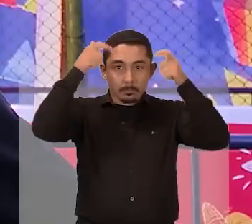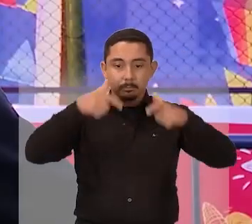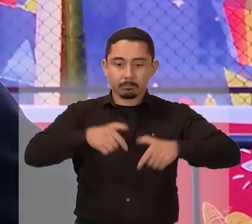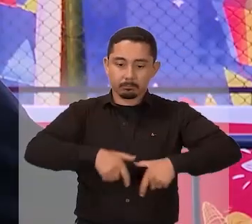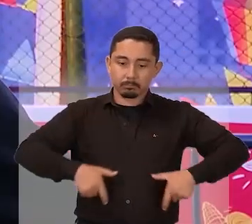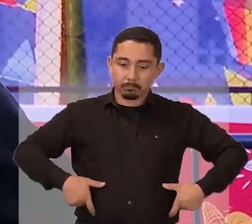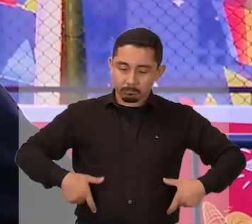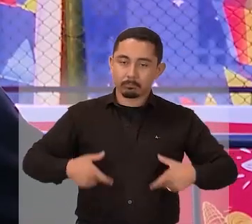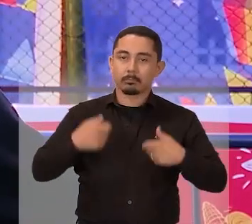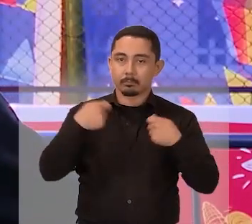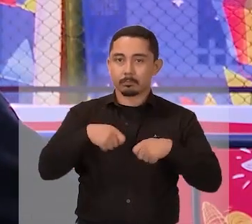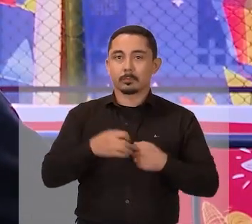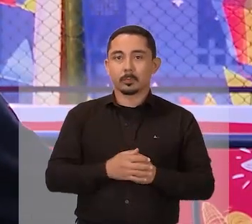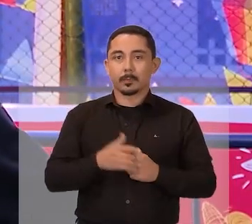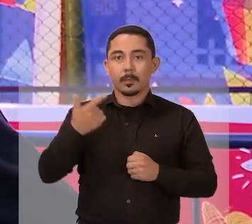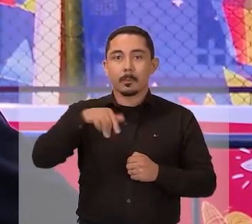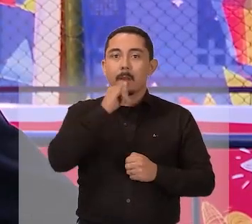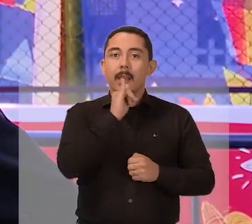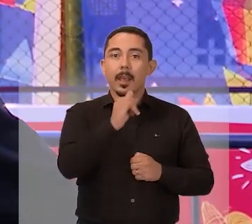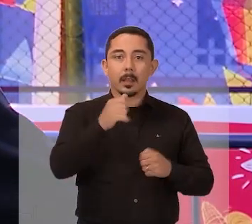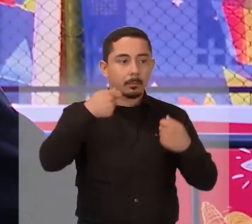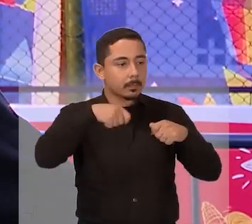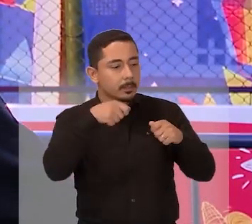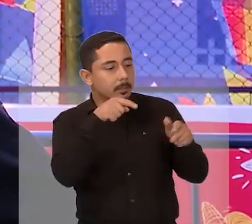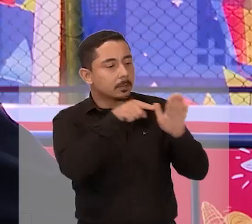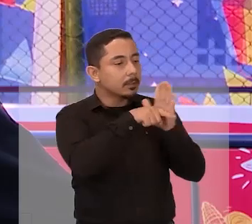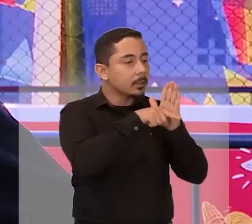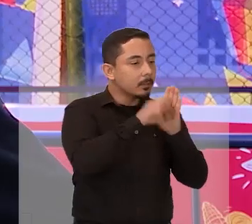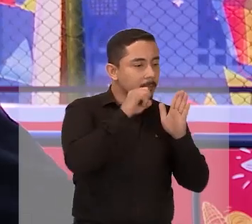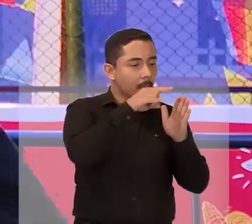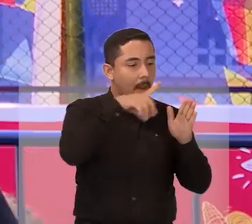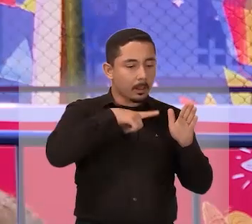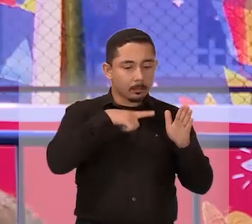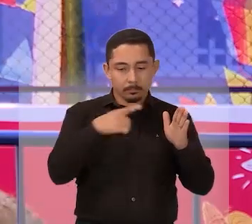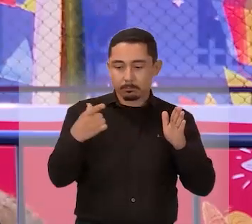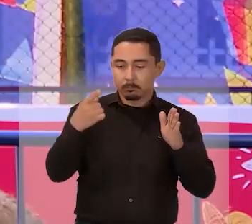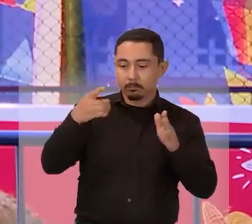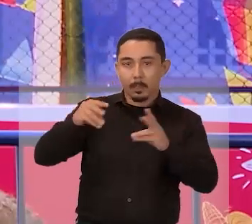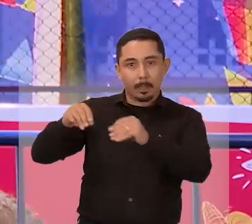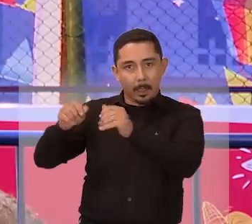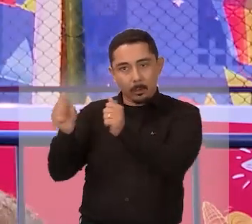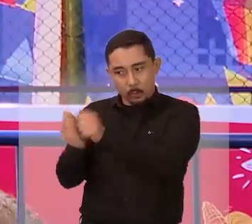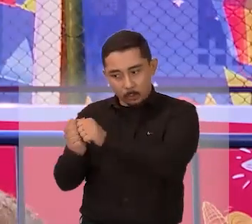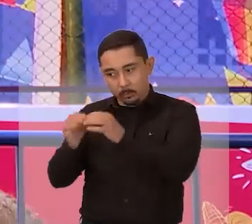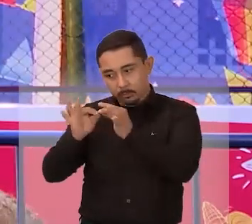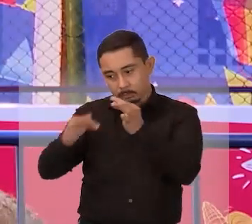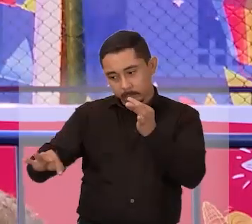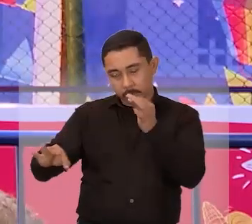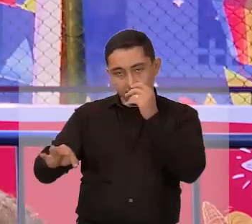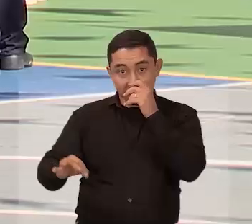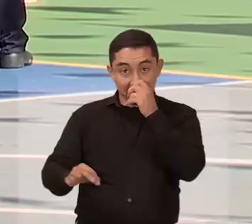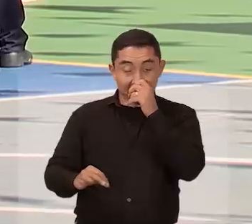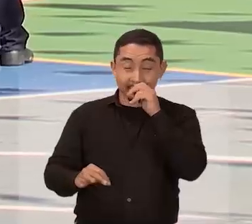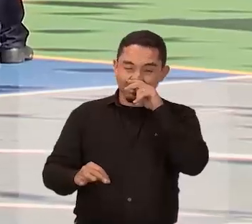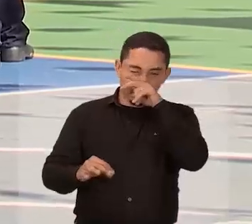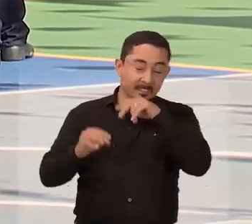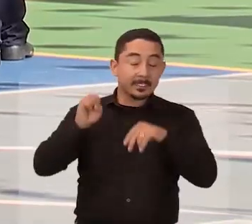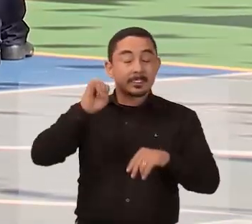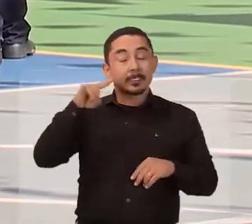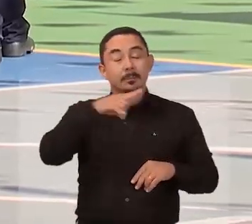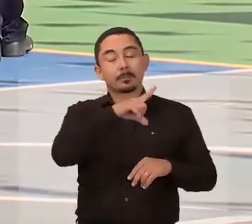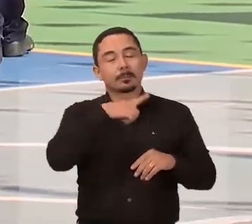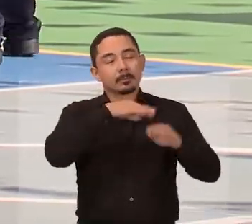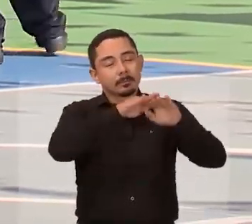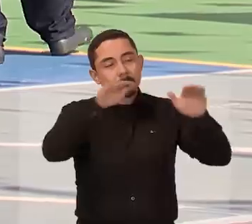A parte de energia sempre está preocupado com a parte de energia, sempre medir, ver se o palco está aterrado, que isso é muito importante, entendeu? E se o pessoal